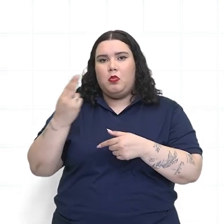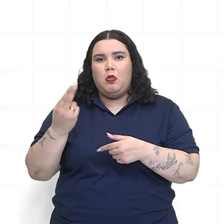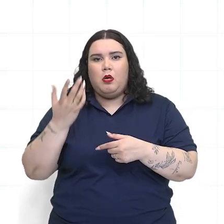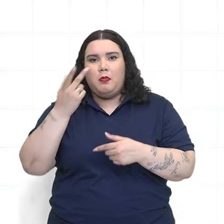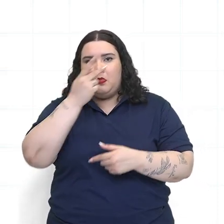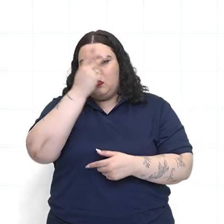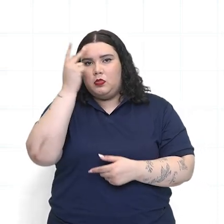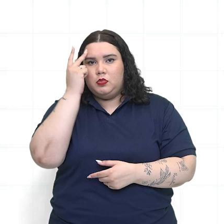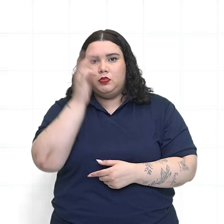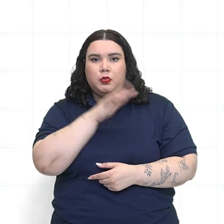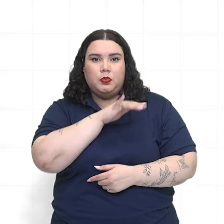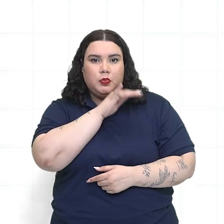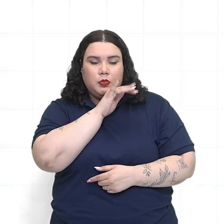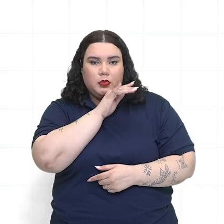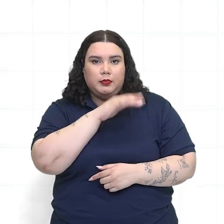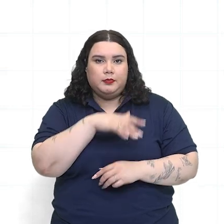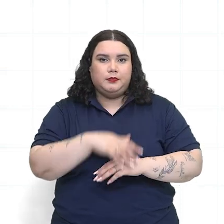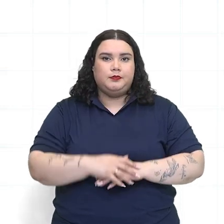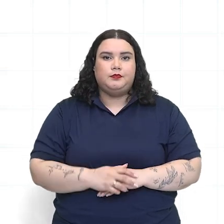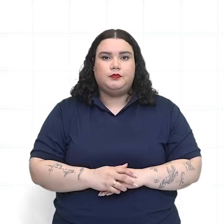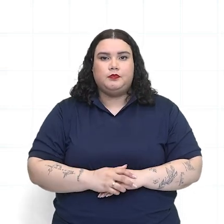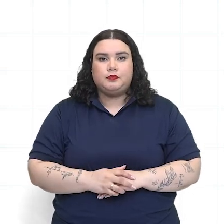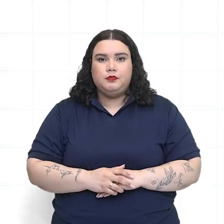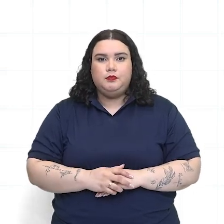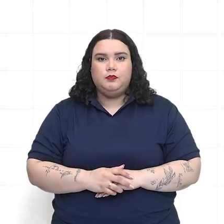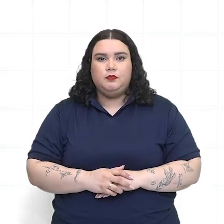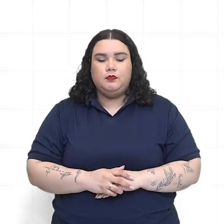malfeitor, né, um inimigo. Então,